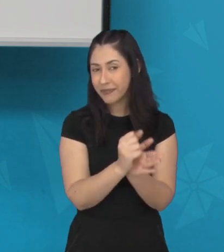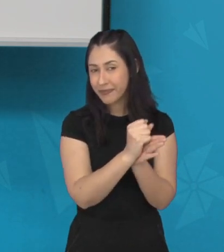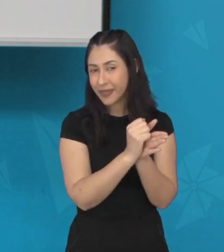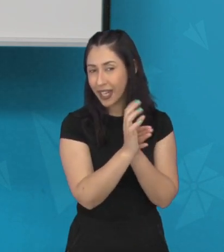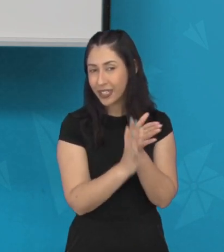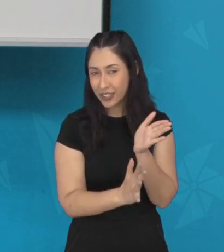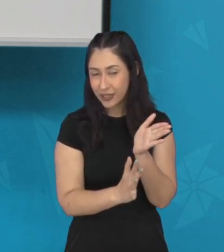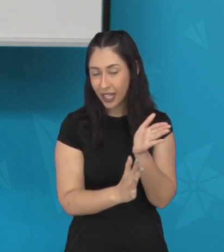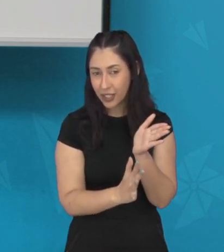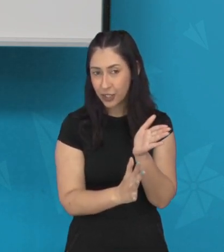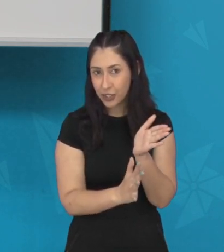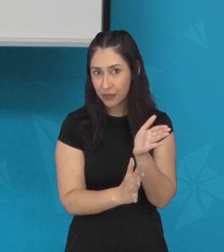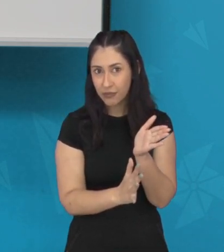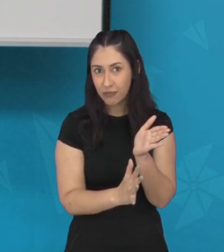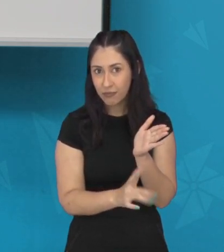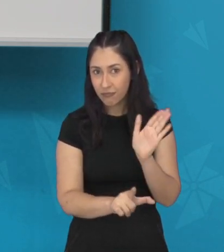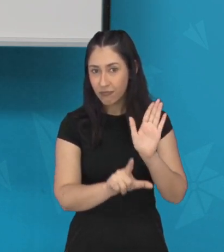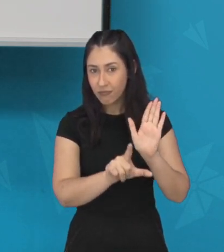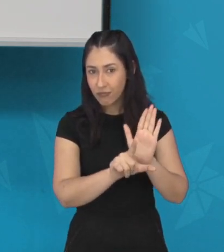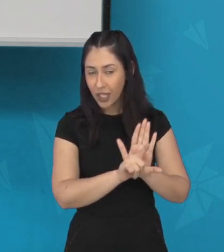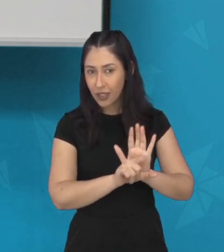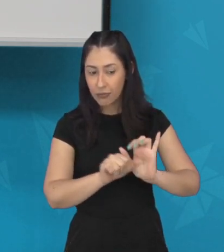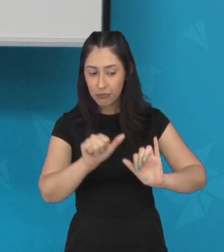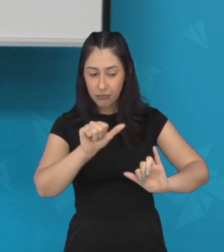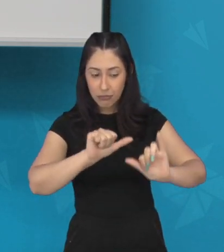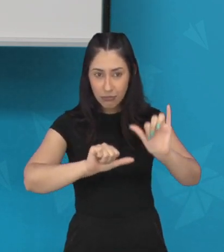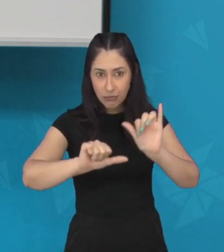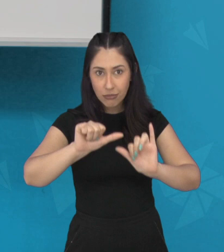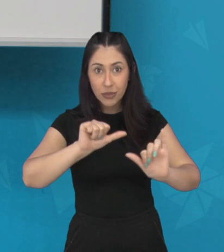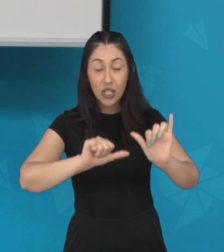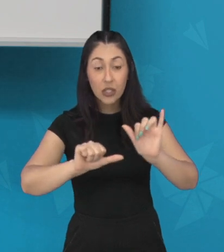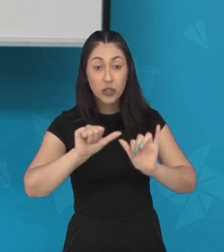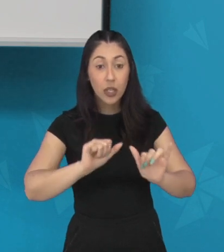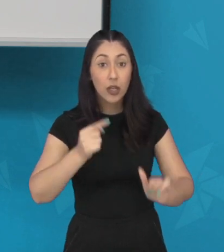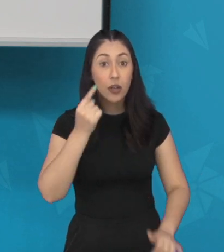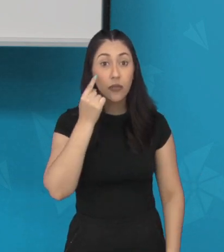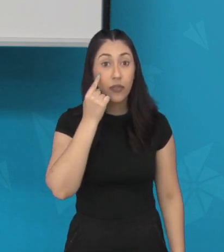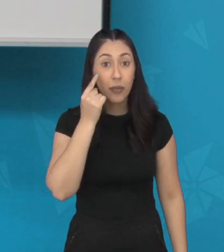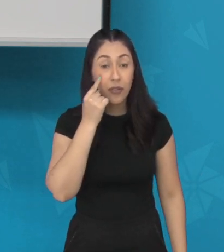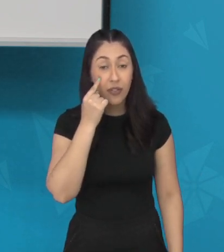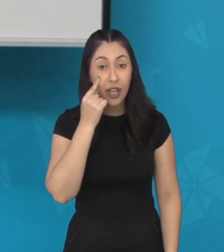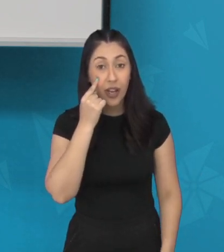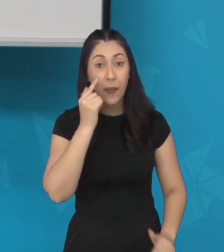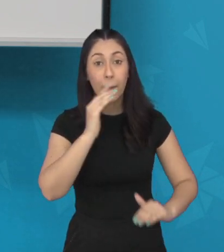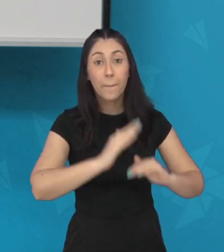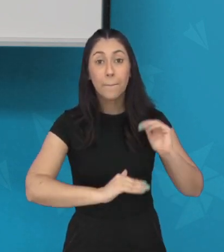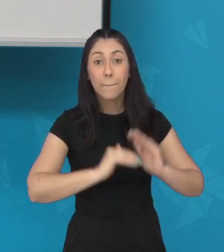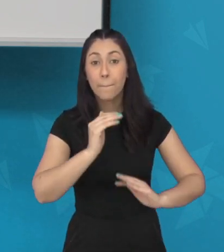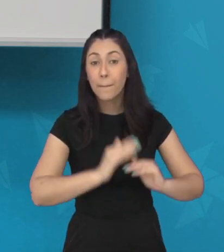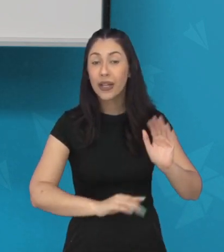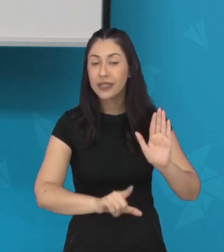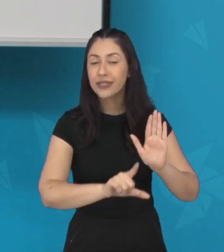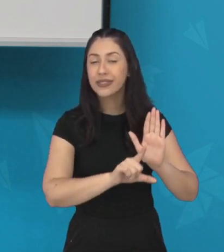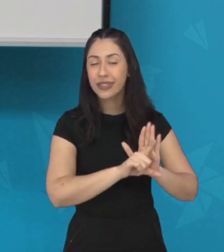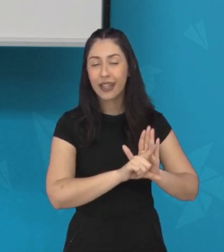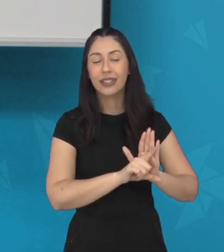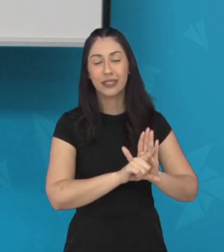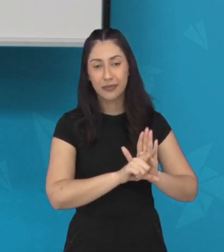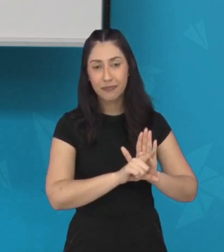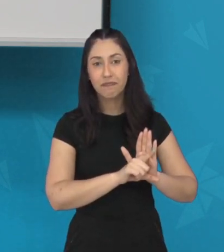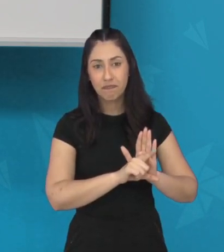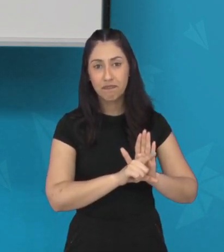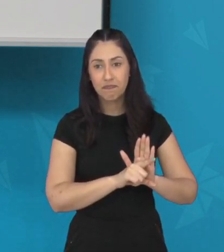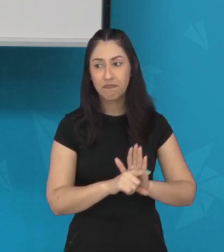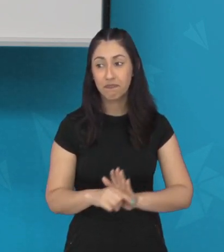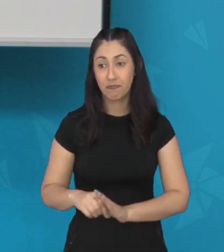aula 5 sobre a lei das reações, a gente vai ver aqui a aplicação de um exercício onde a gente vai ver a lei de Lavoisier, né, ou seja, a lei